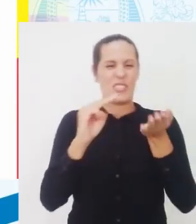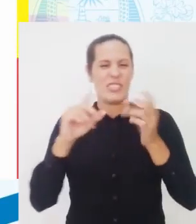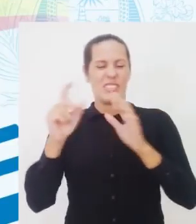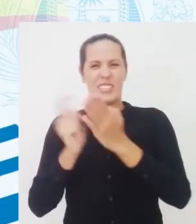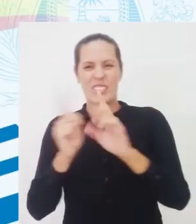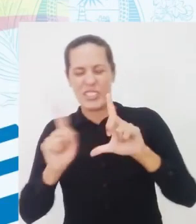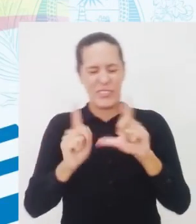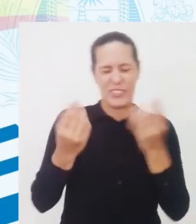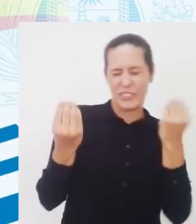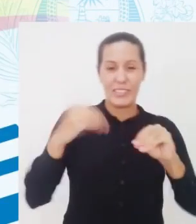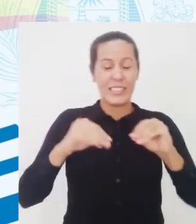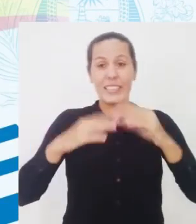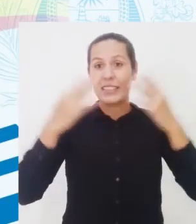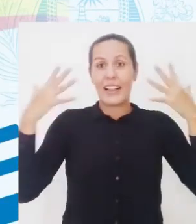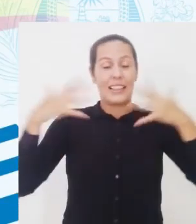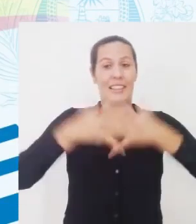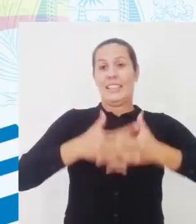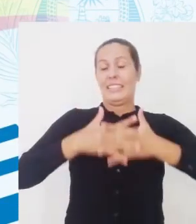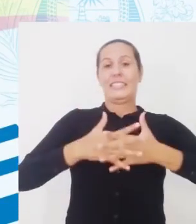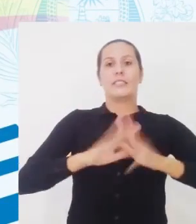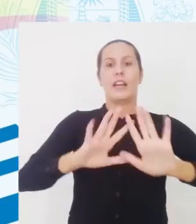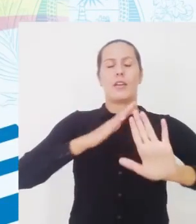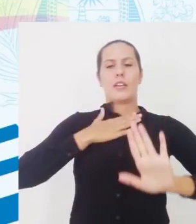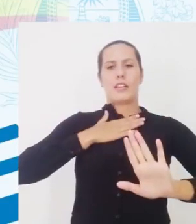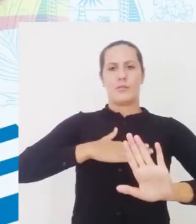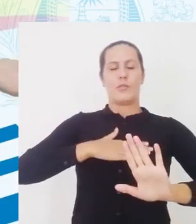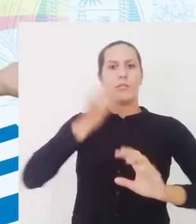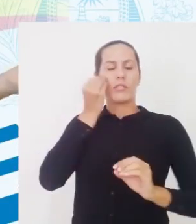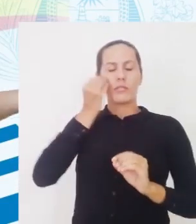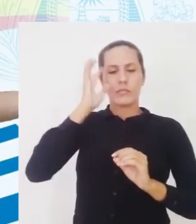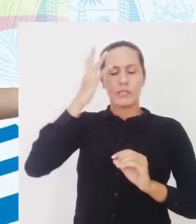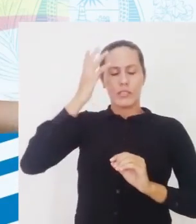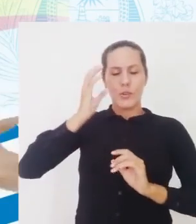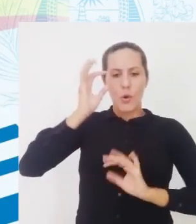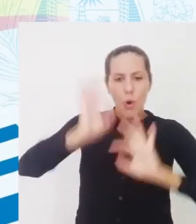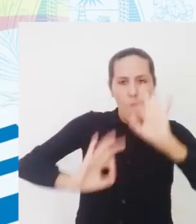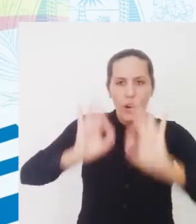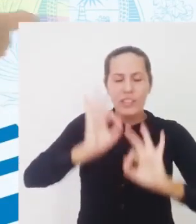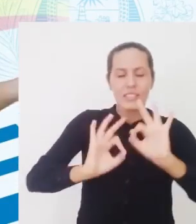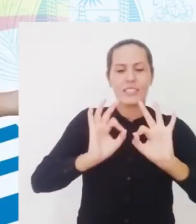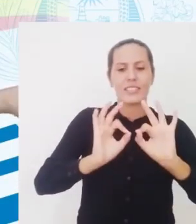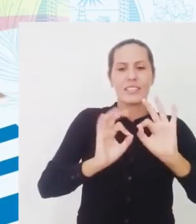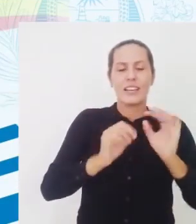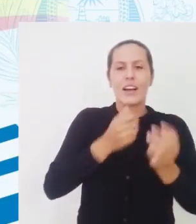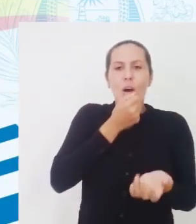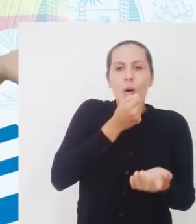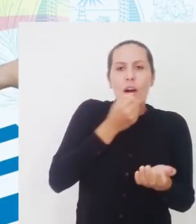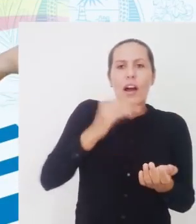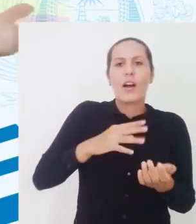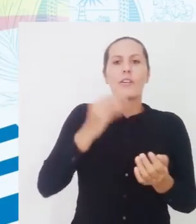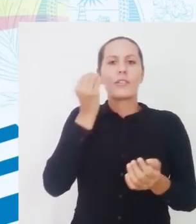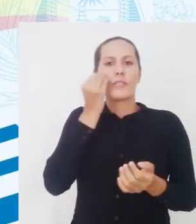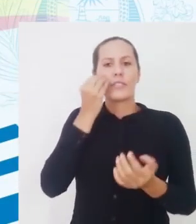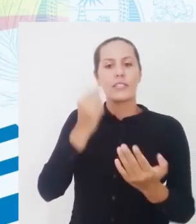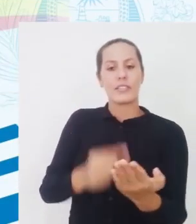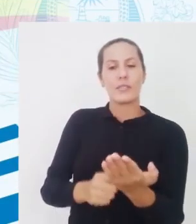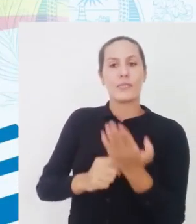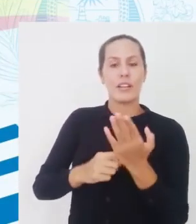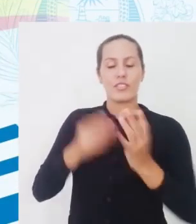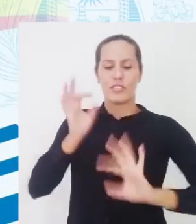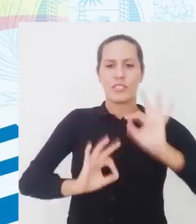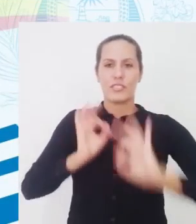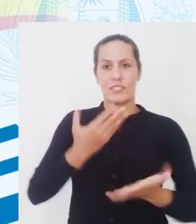por quê. Achei que todo mundo ia concordar comigo e que todo mundo ia ter a mesma opinião, afinal de contas, somos todos da